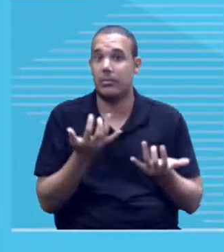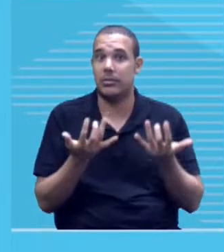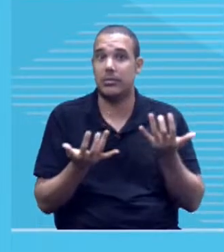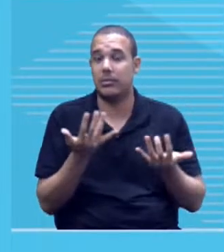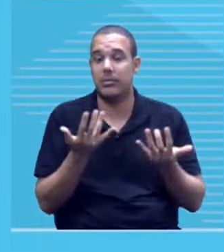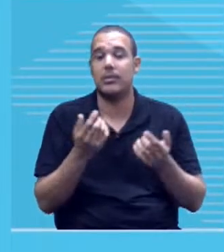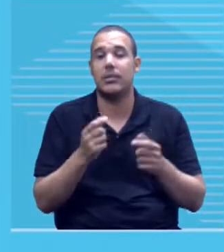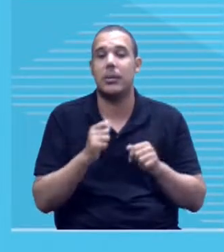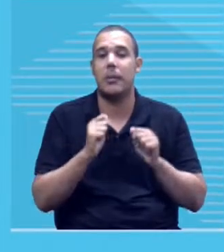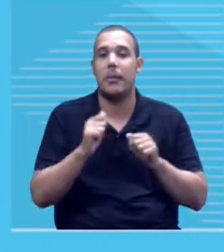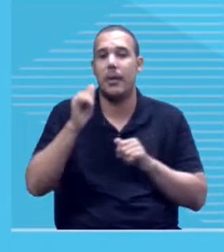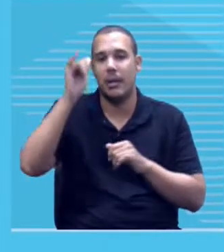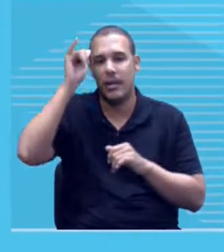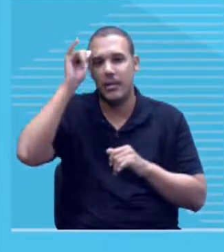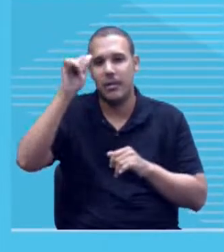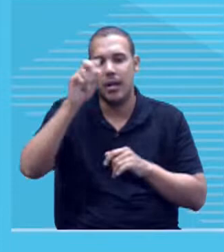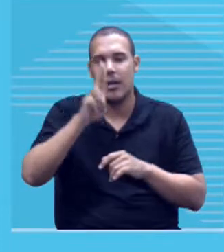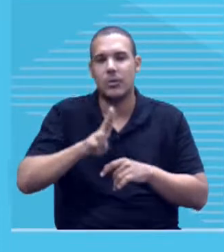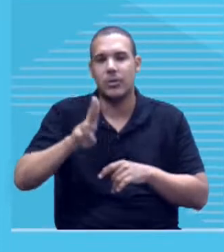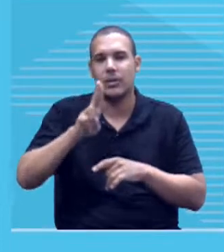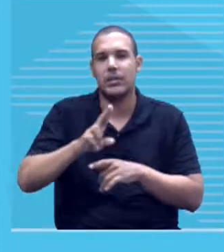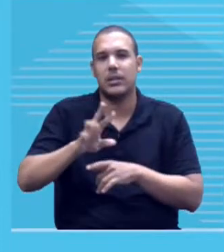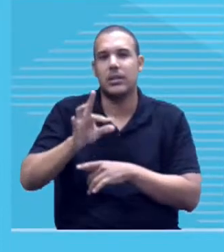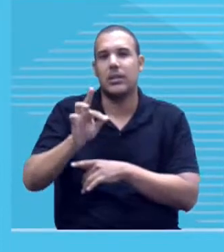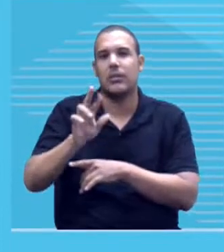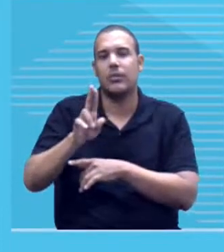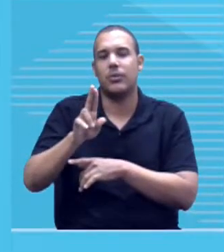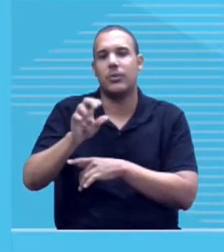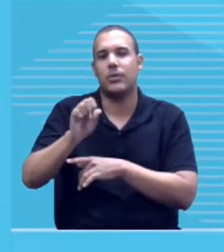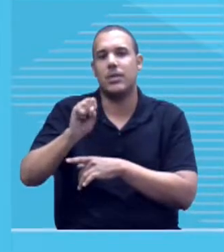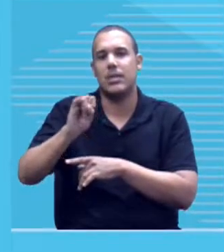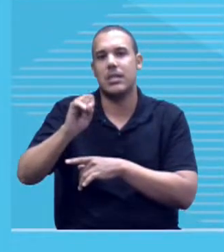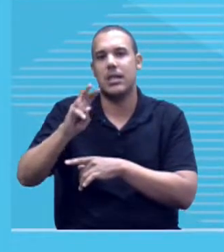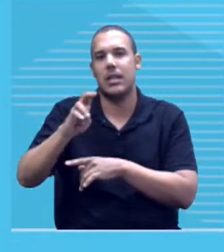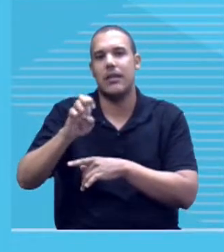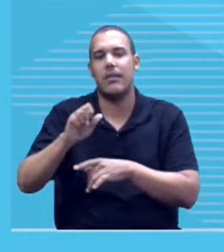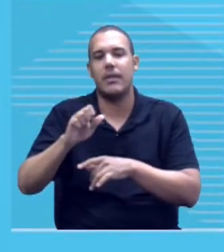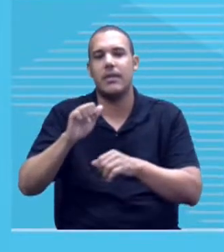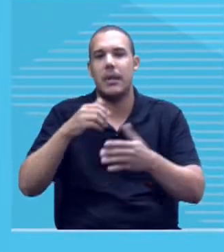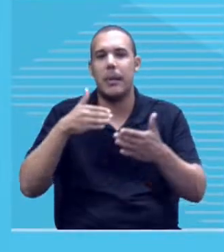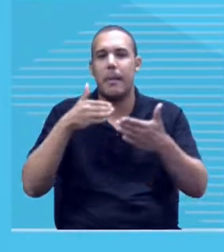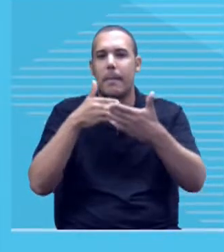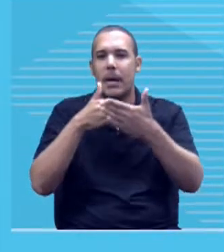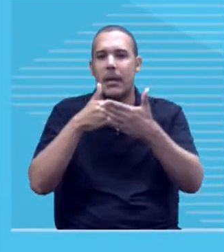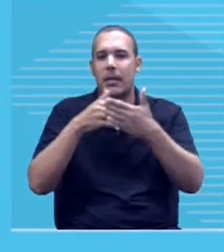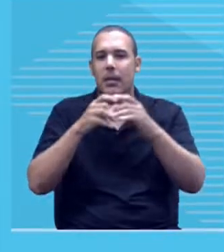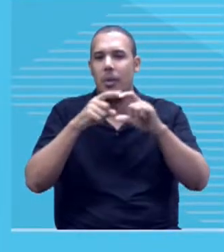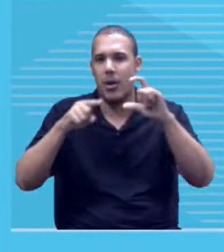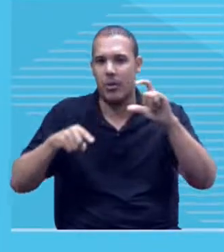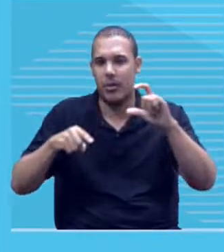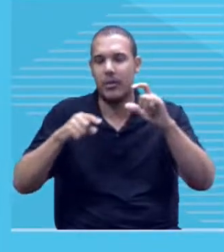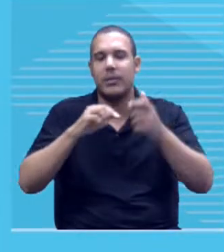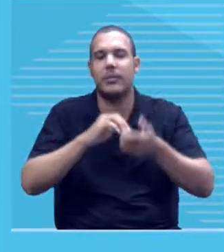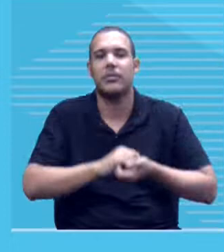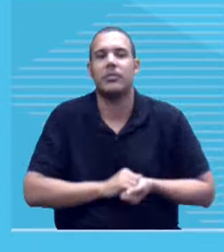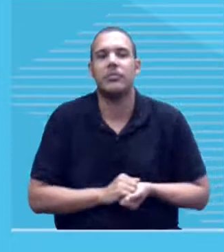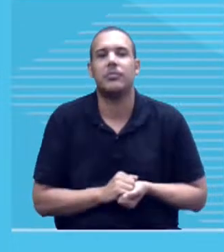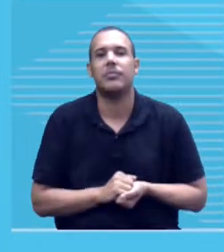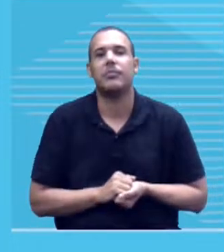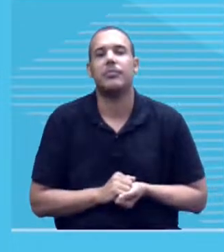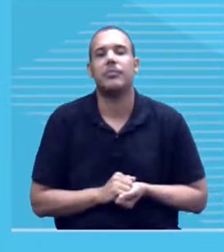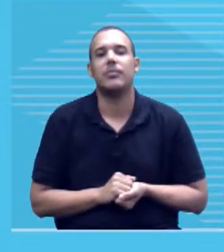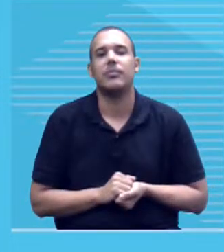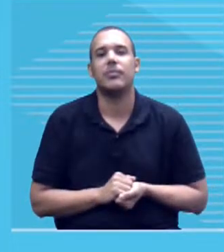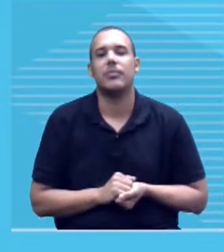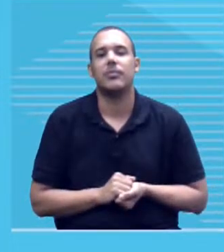que seriam evitados instalando-se fusíveis e disjuntores, que interrompem essa corrente. Olha lá, a gente já falou disso na primeira aula de hoje,